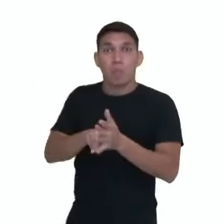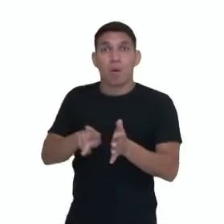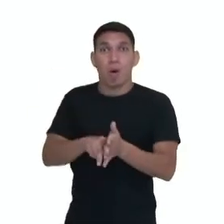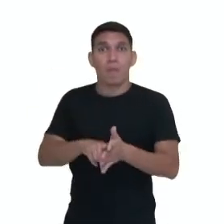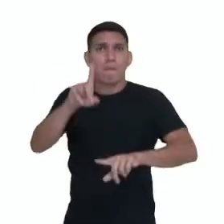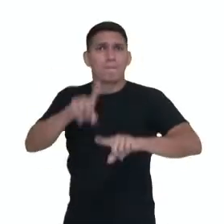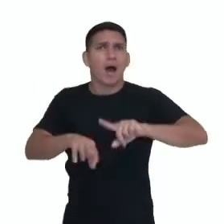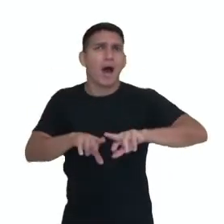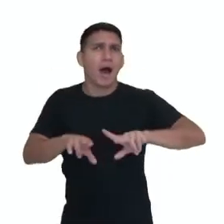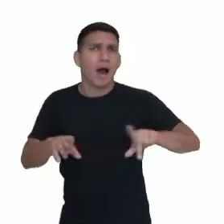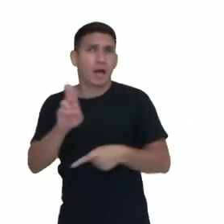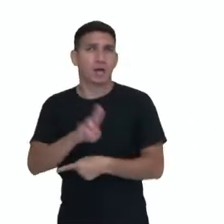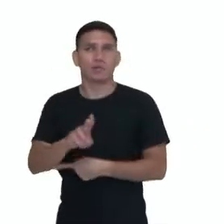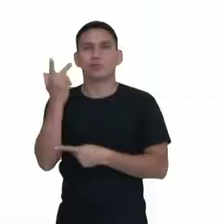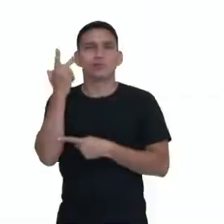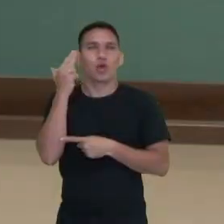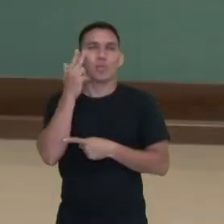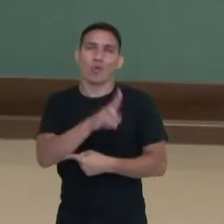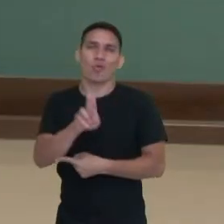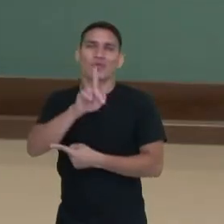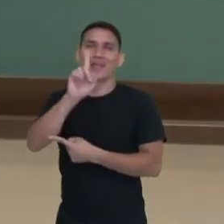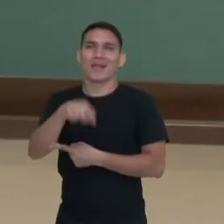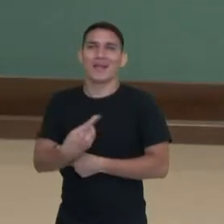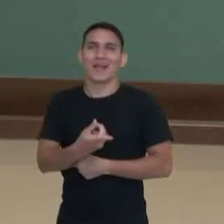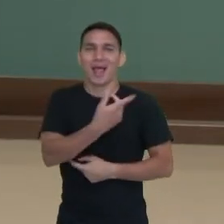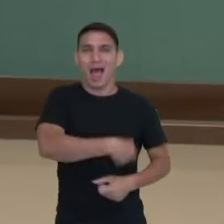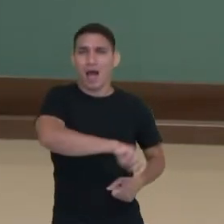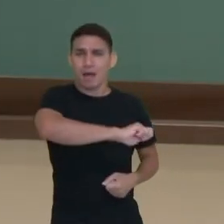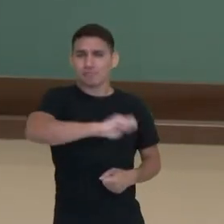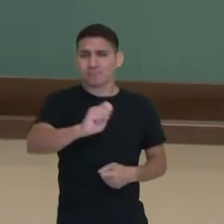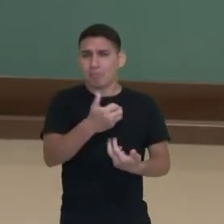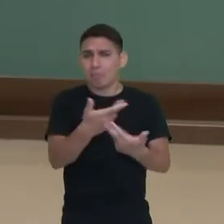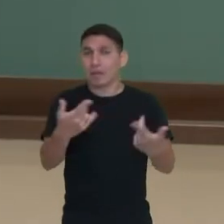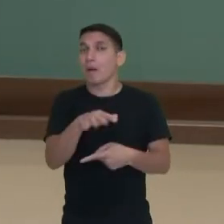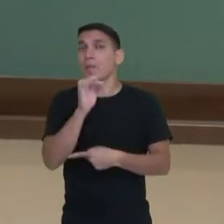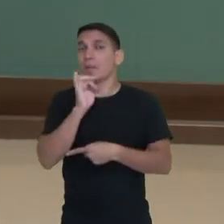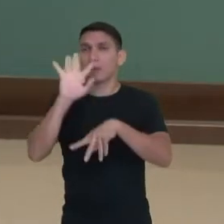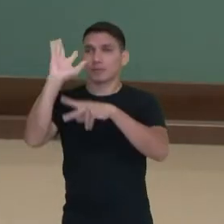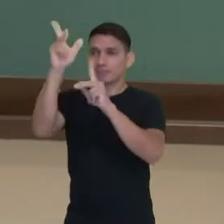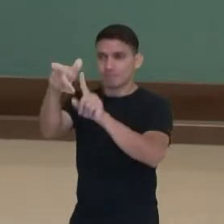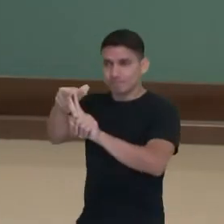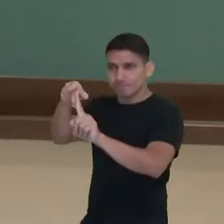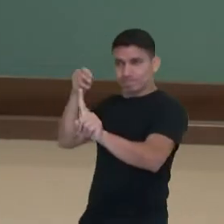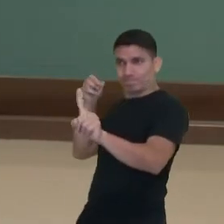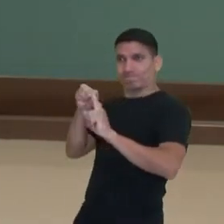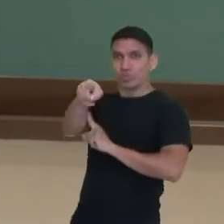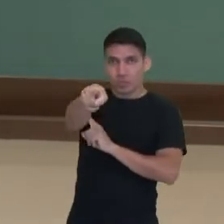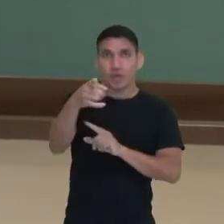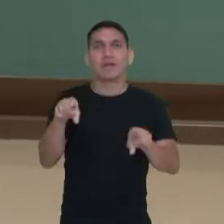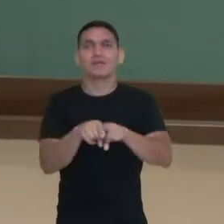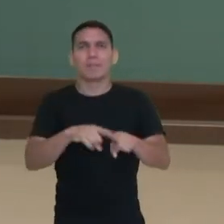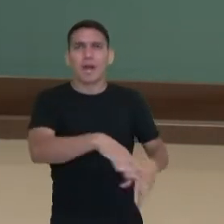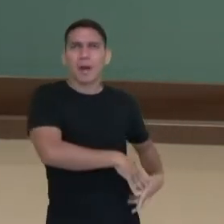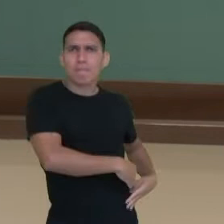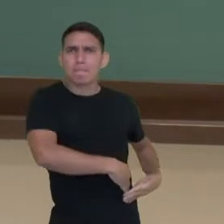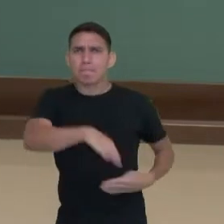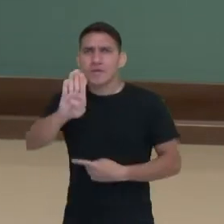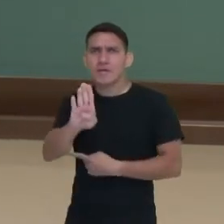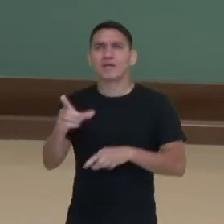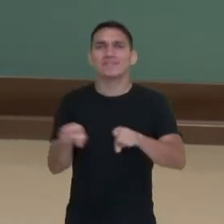aparelhos, ou normalmente o que a gente chama de armas, como lanças, espadas,